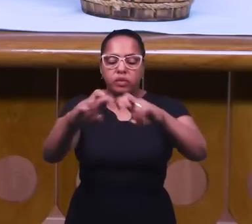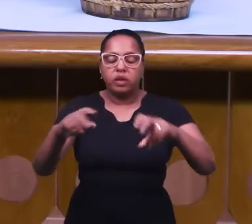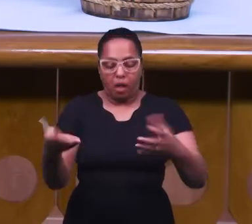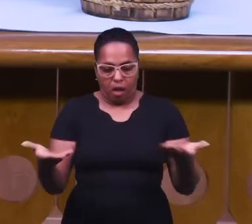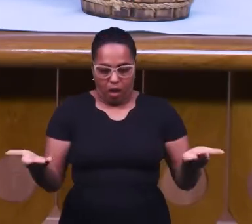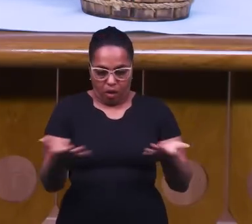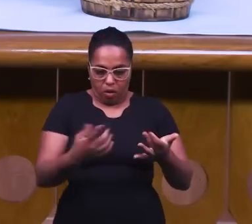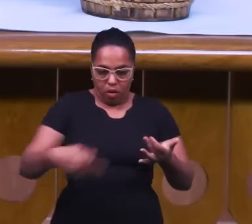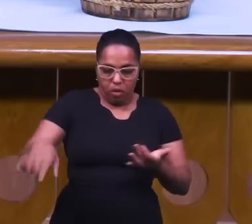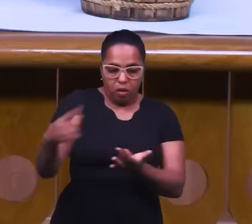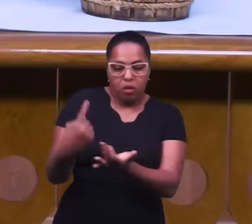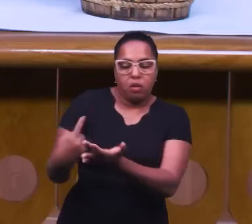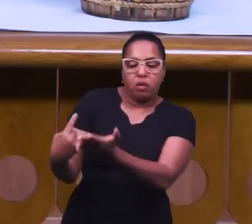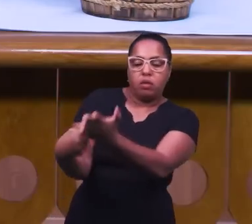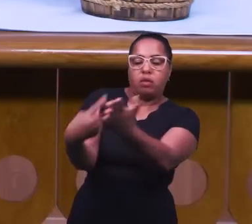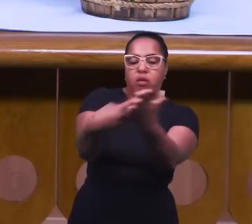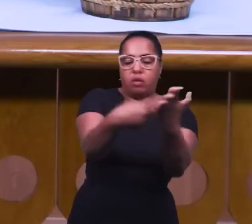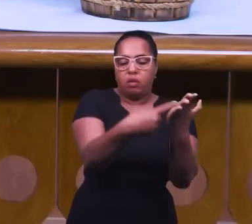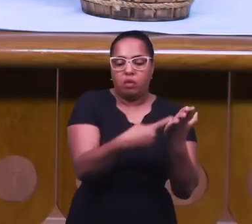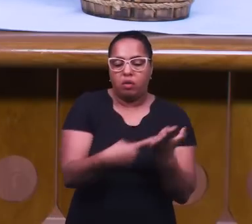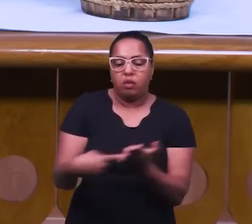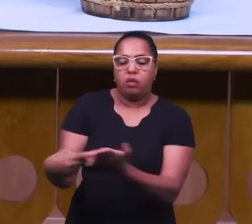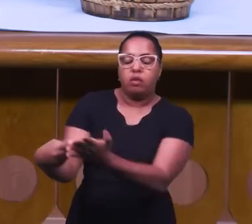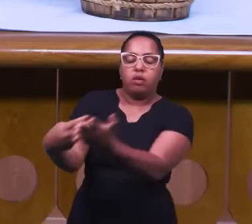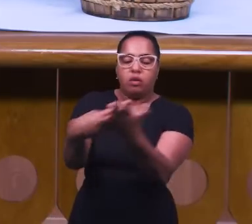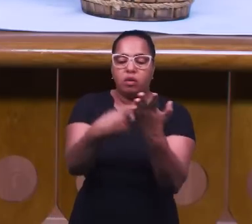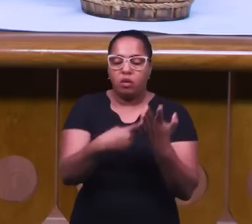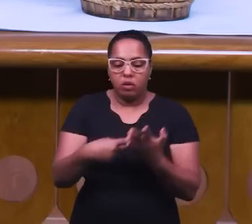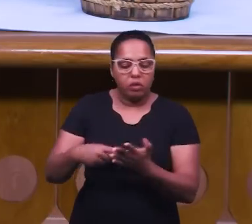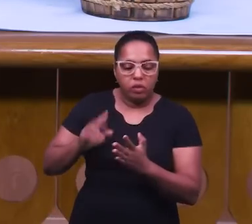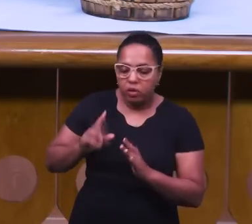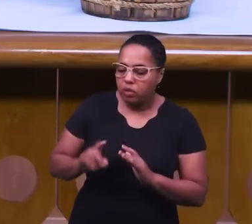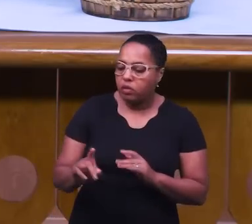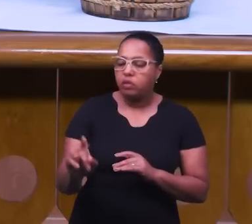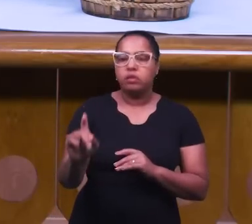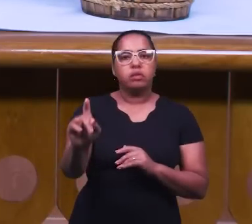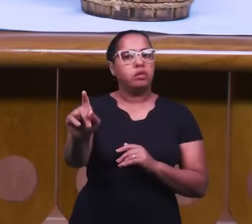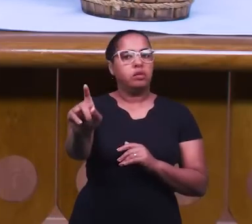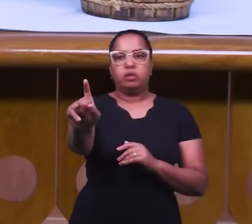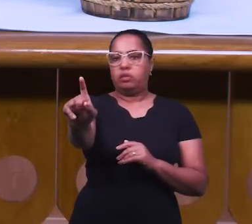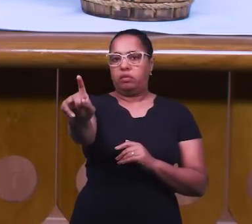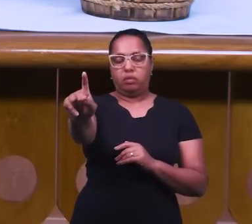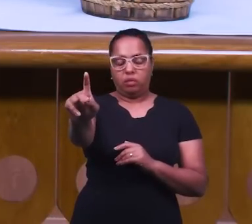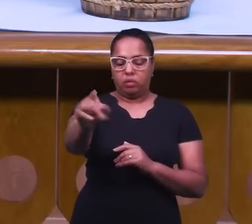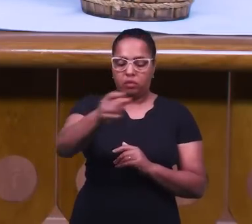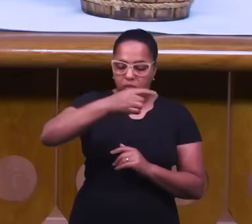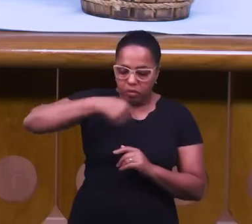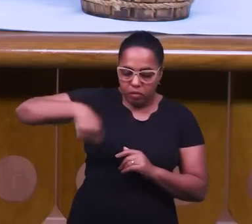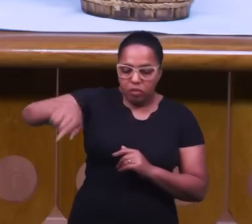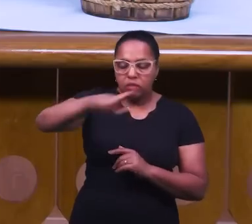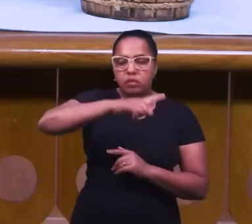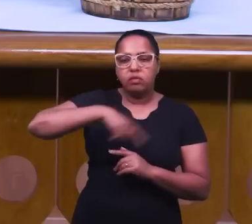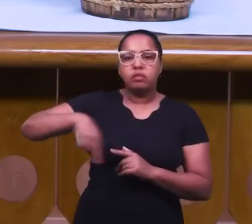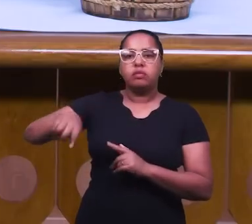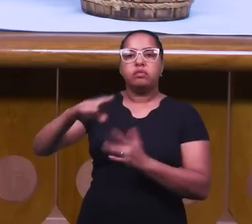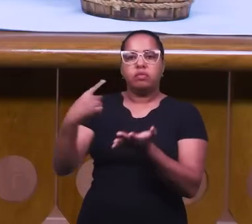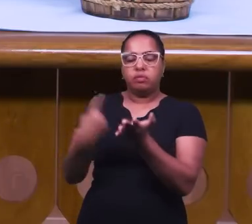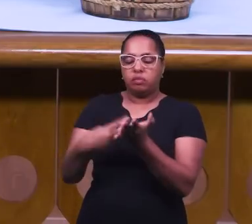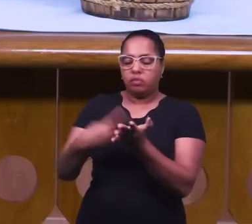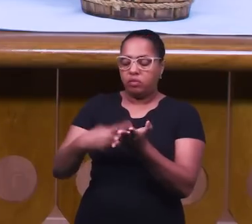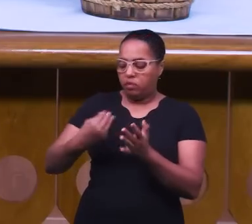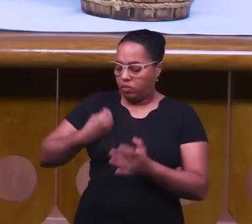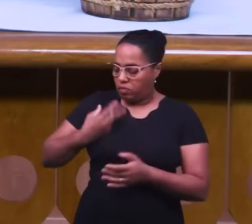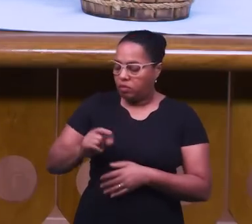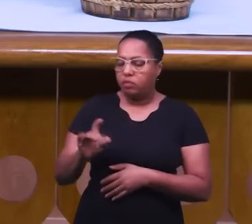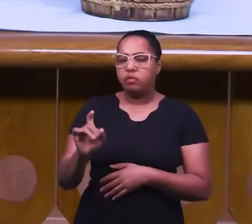estamos selados num acordo, e esse acordo é para a vida eterna, ou seja, estamos agora